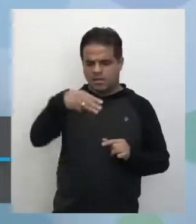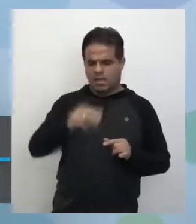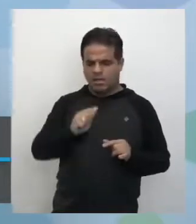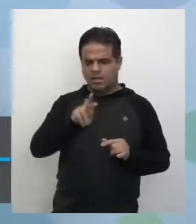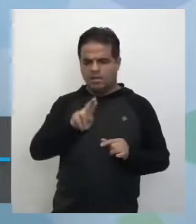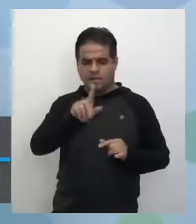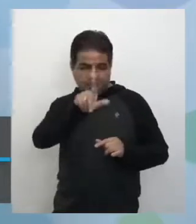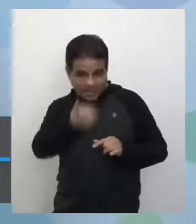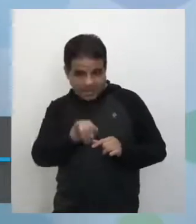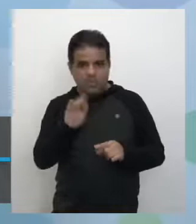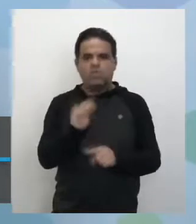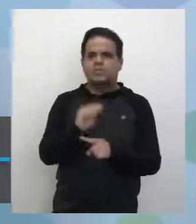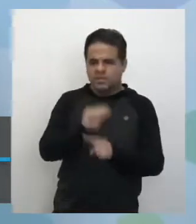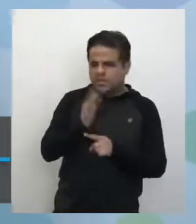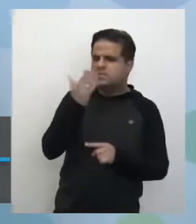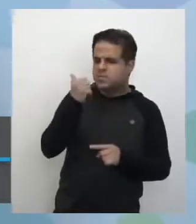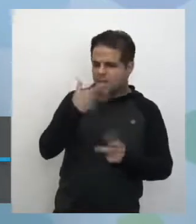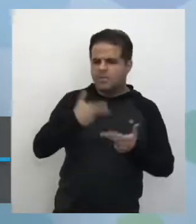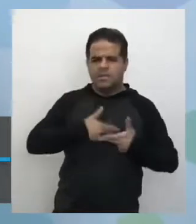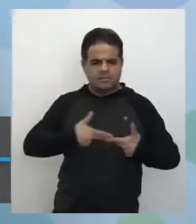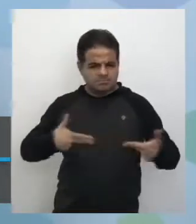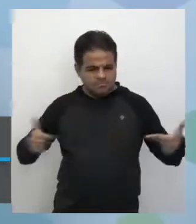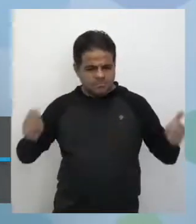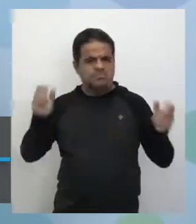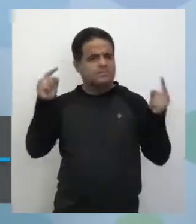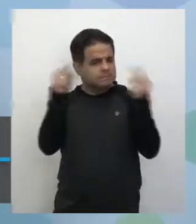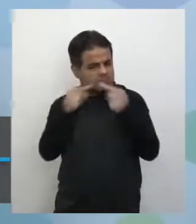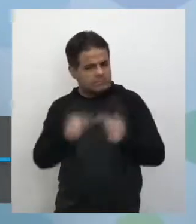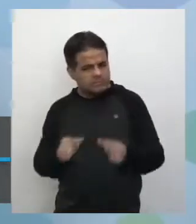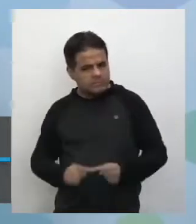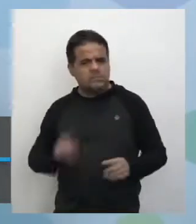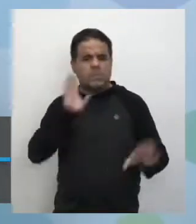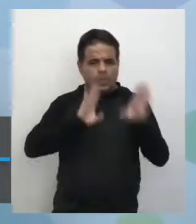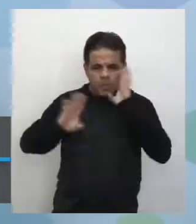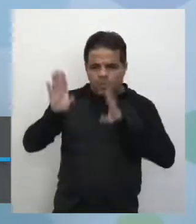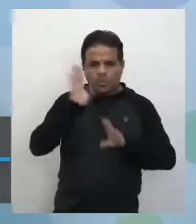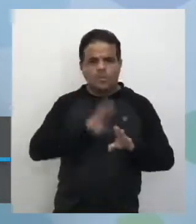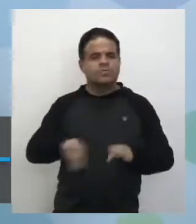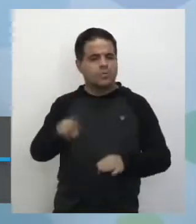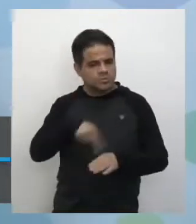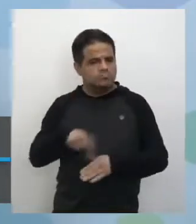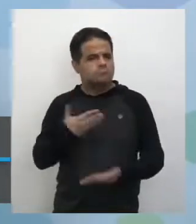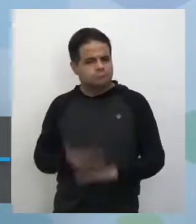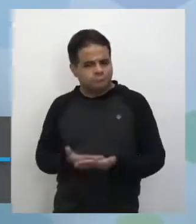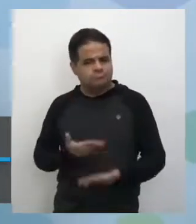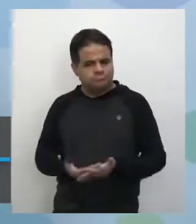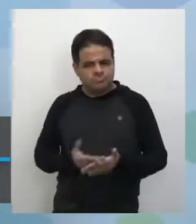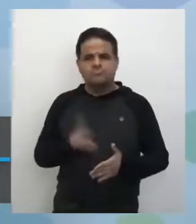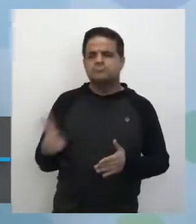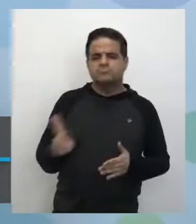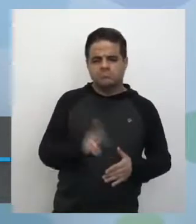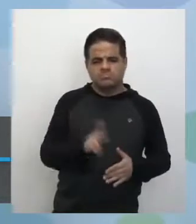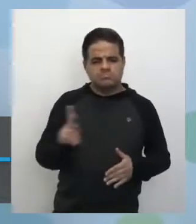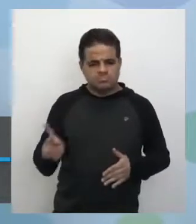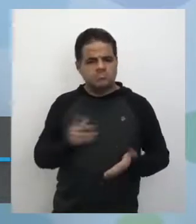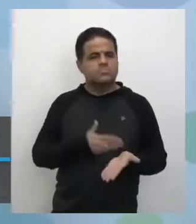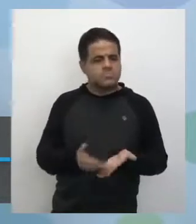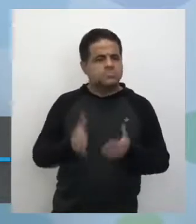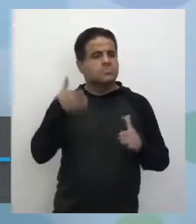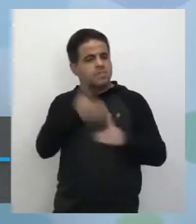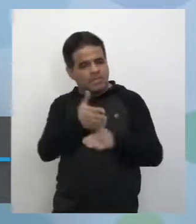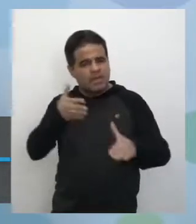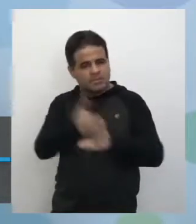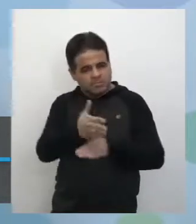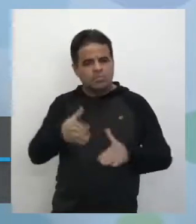de alimentos. Olha, muitas aplicações aí. Os nossos estudantes, nossos professores aqui, né, participando